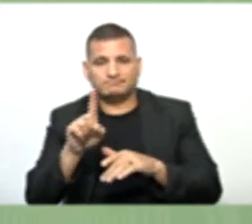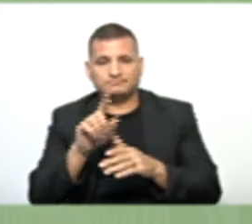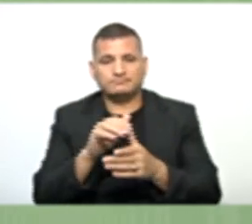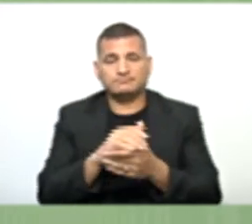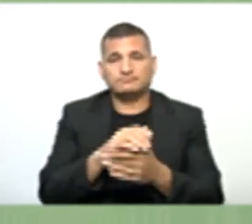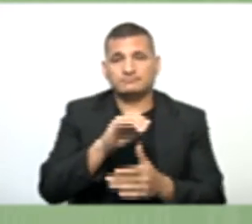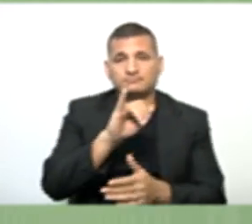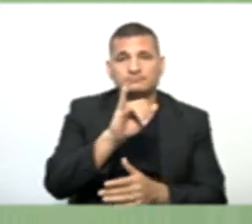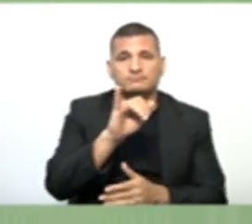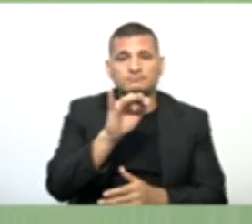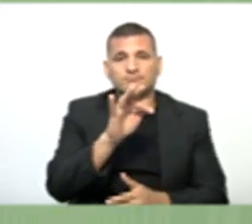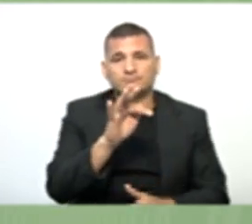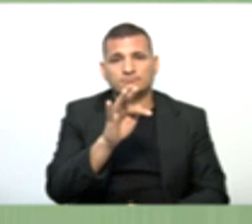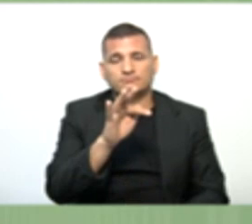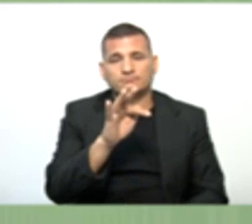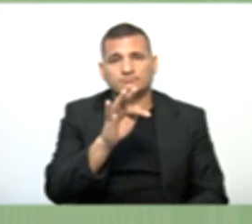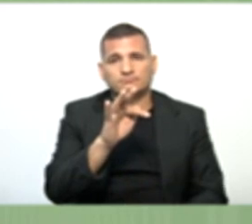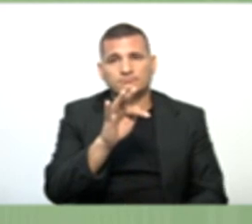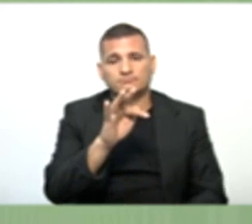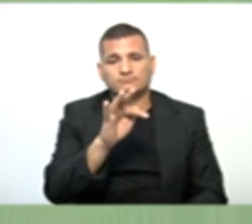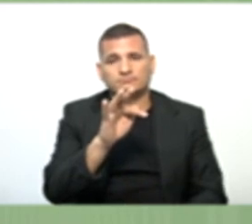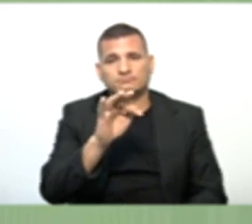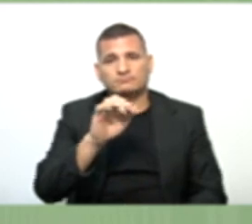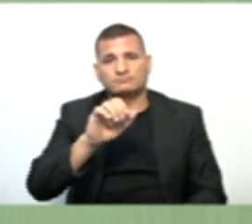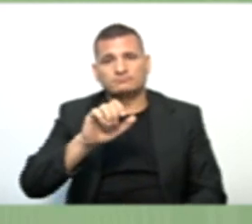já é um acréscimo